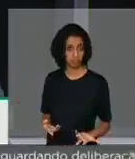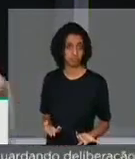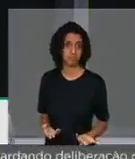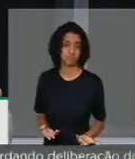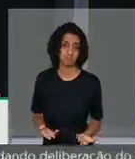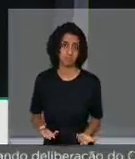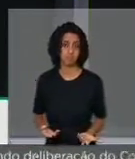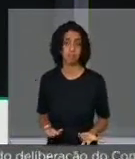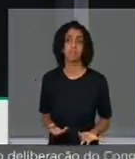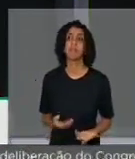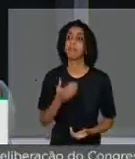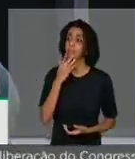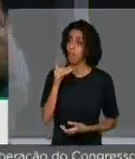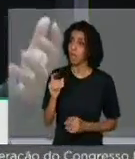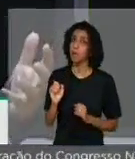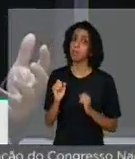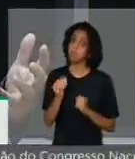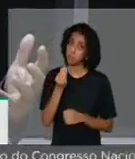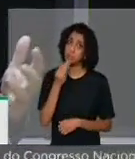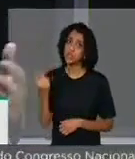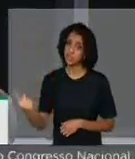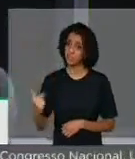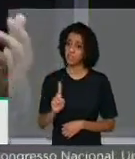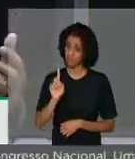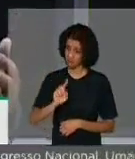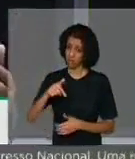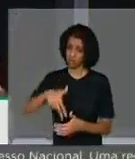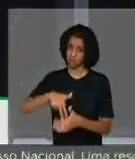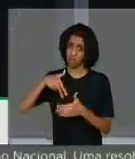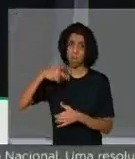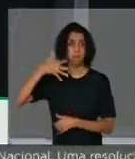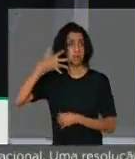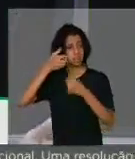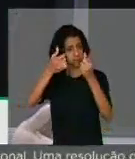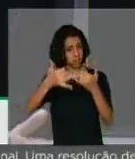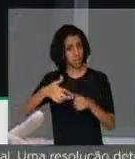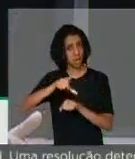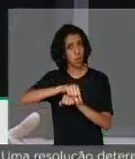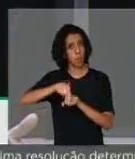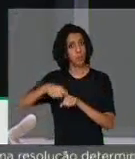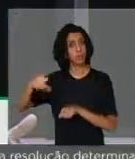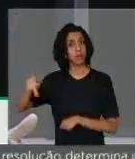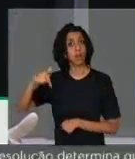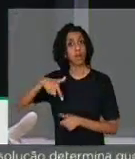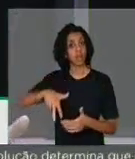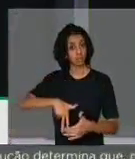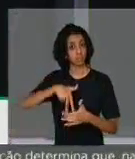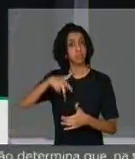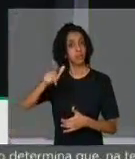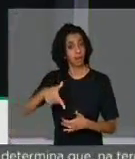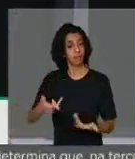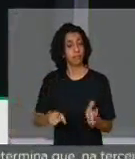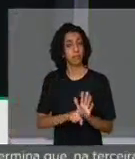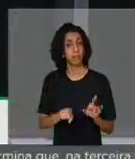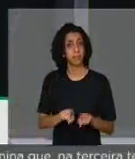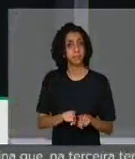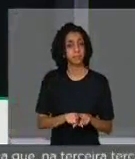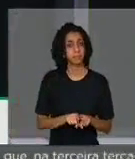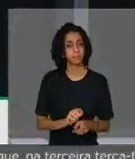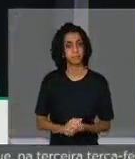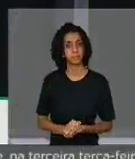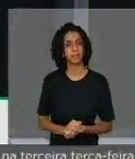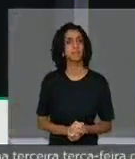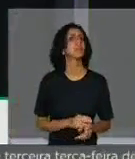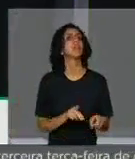Seria bom ele estar aqui explicando essa situação, trazendo seus argumentos. O parlamento é para isso. Assim como a